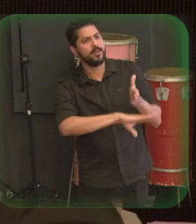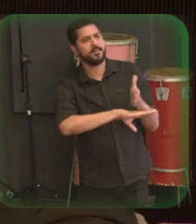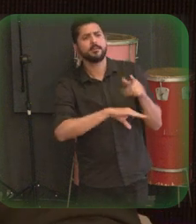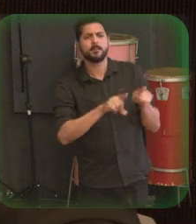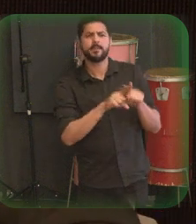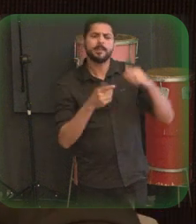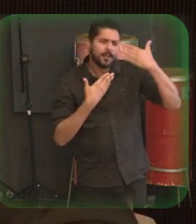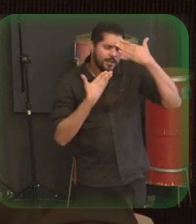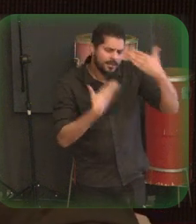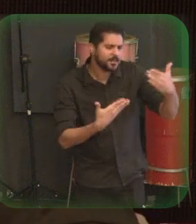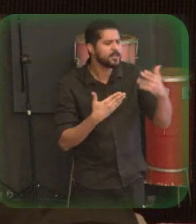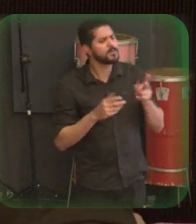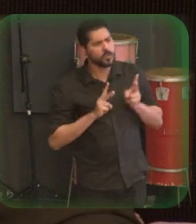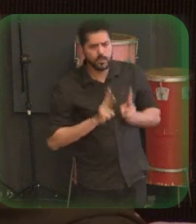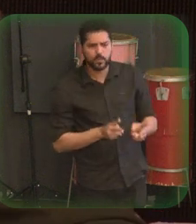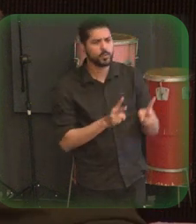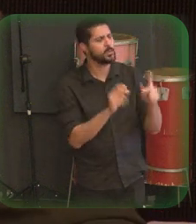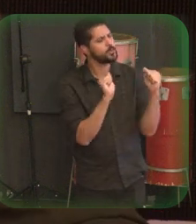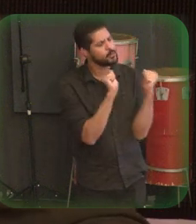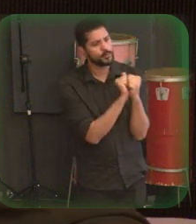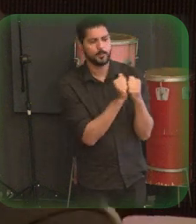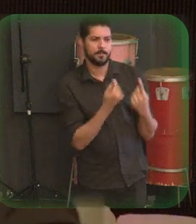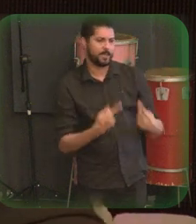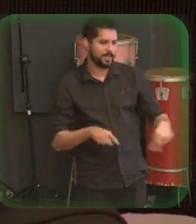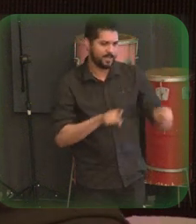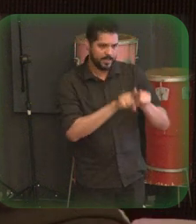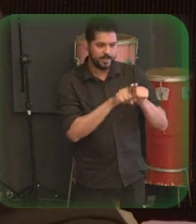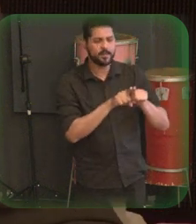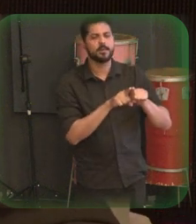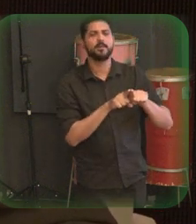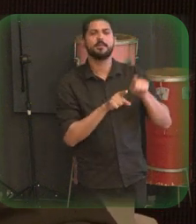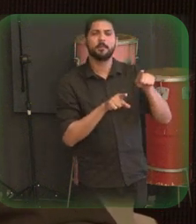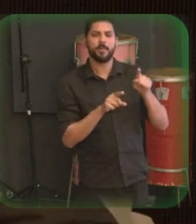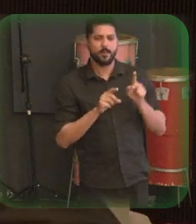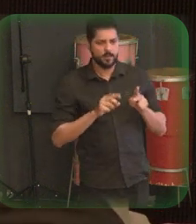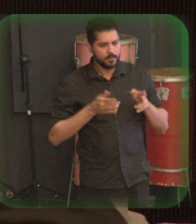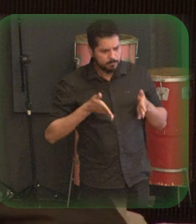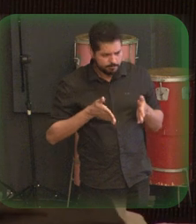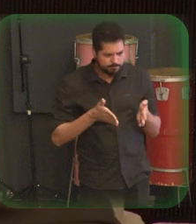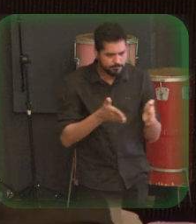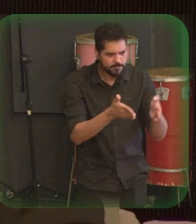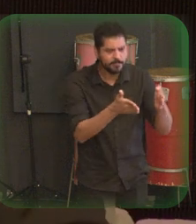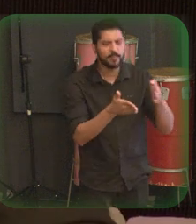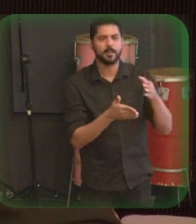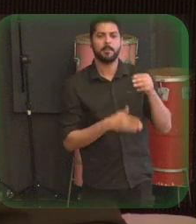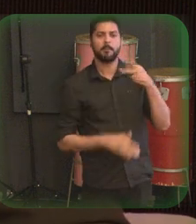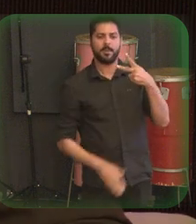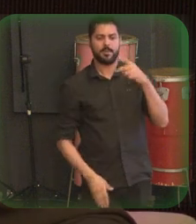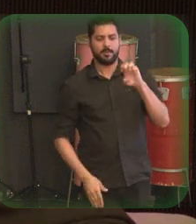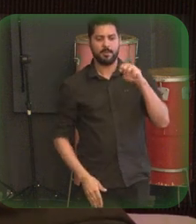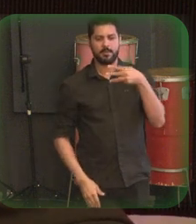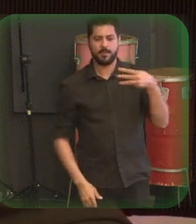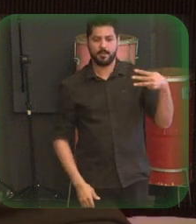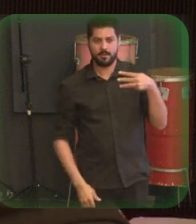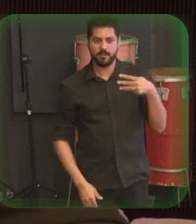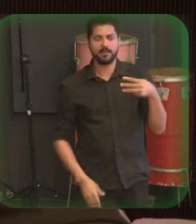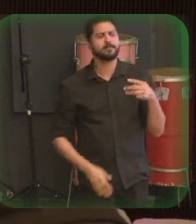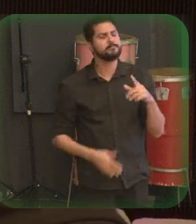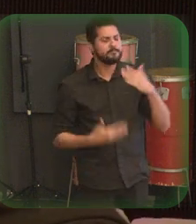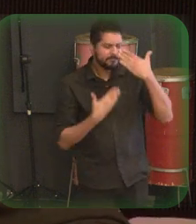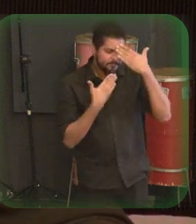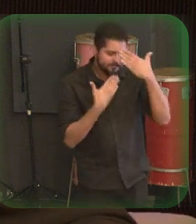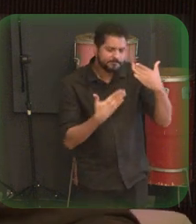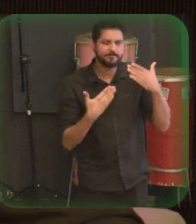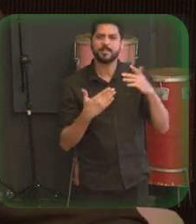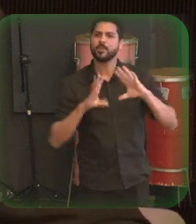continua focado aí juntos nessa parceria para buscarmos a construção da PE-33. Agradecer público, governador, a ação